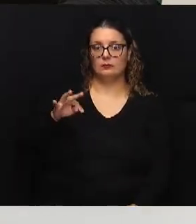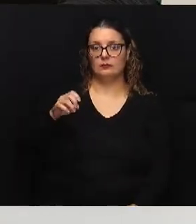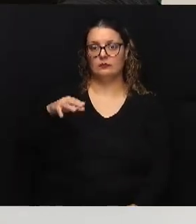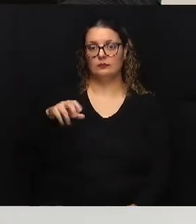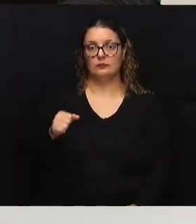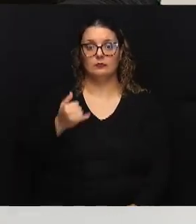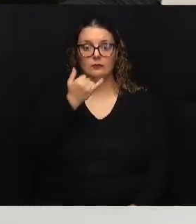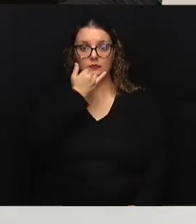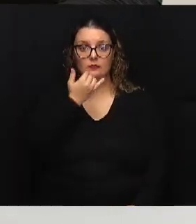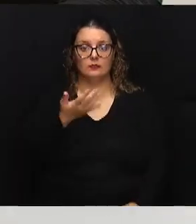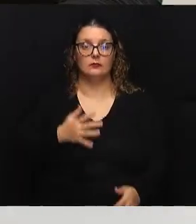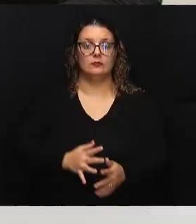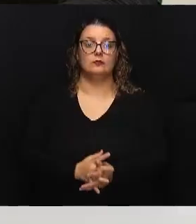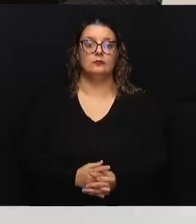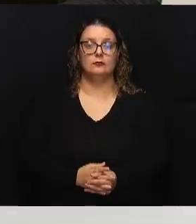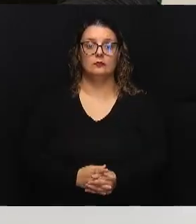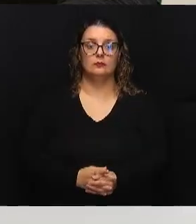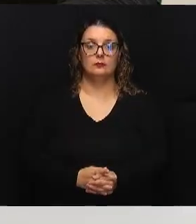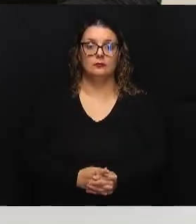Desculpe.